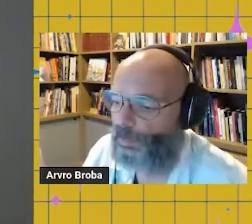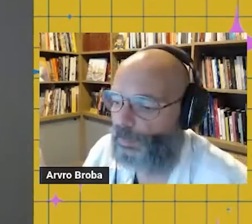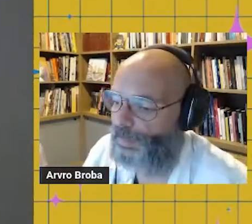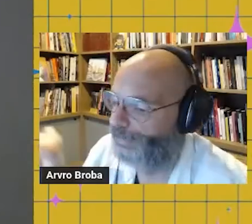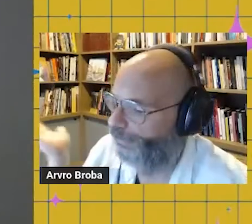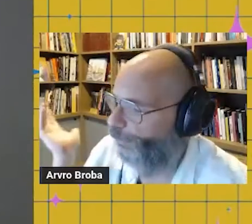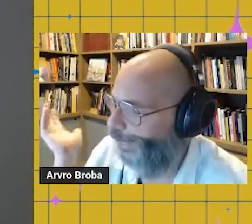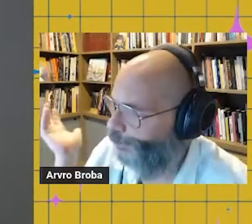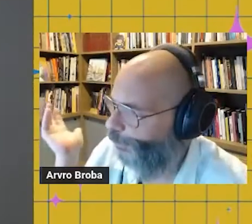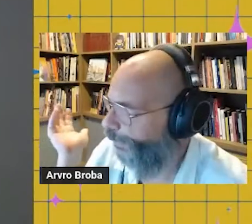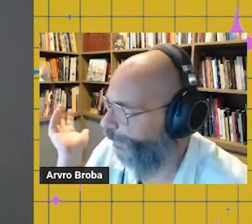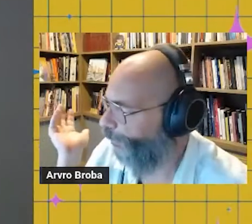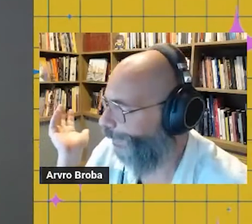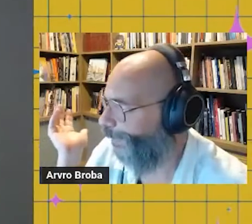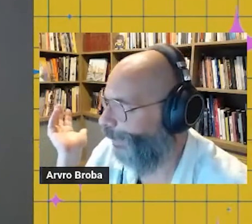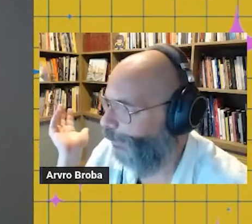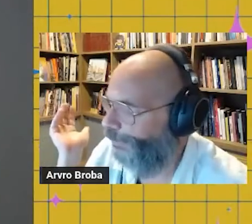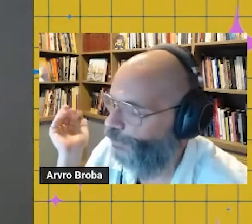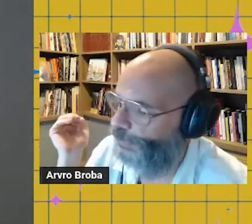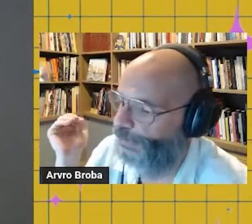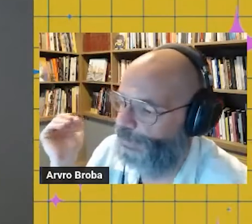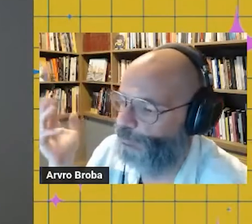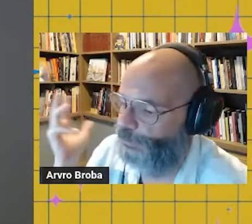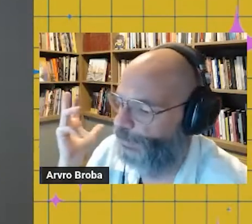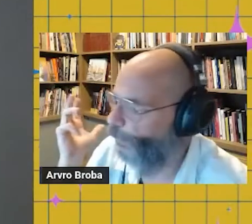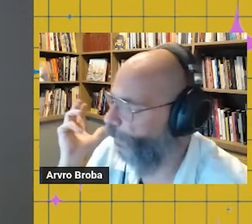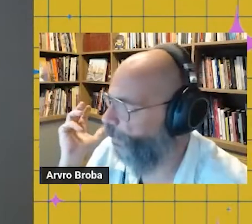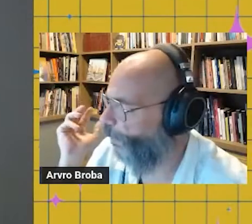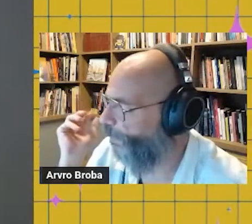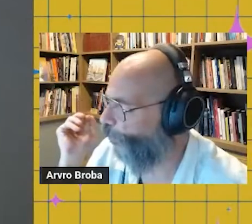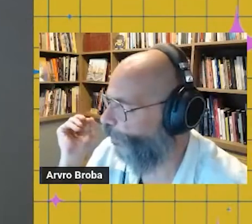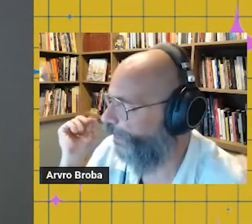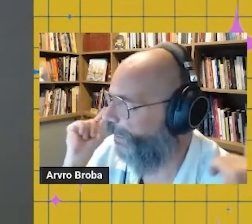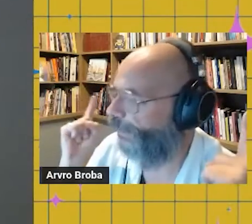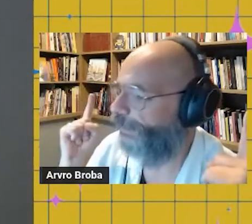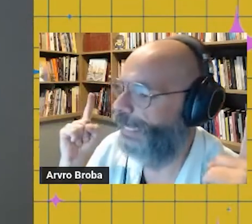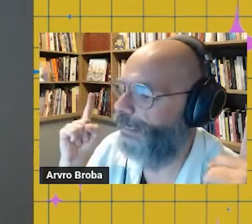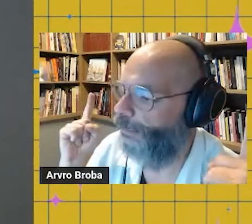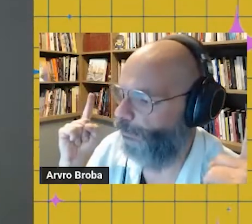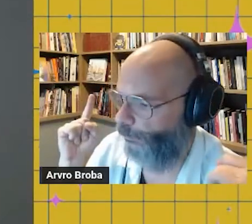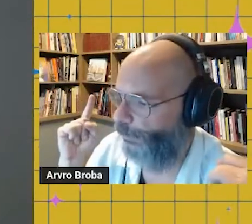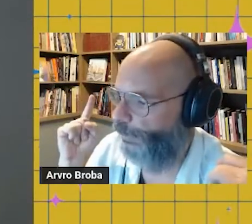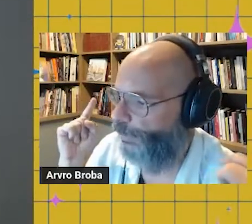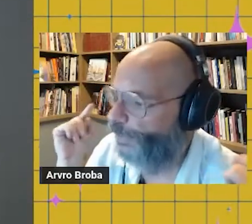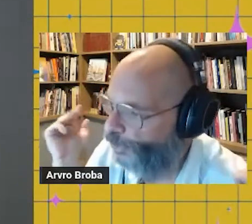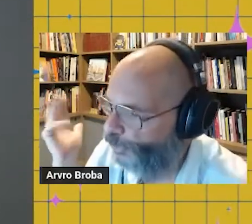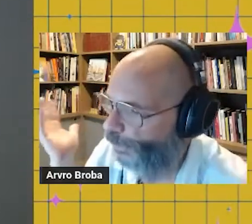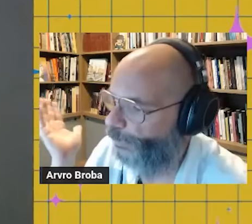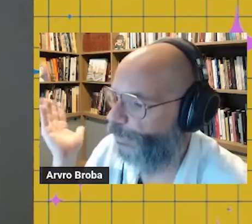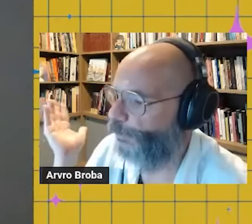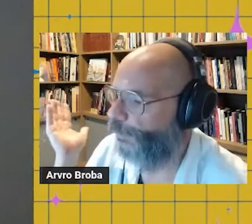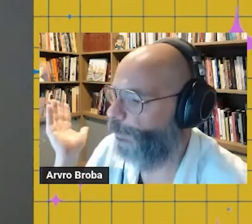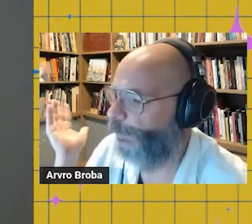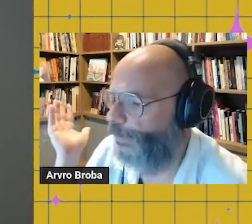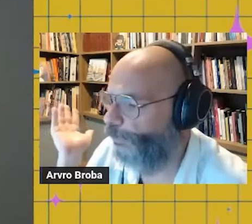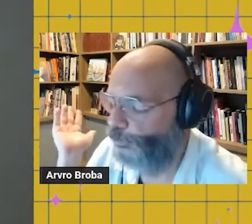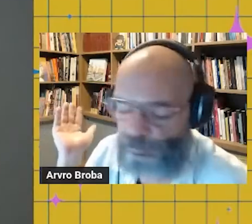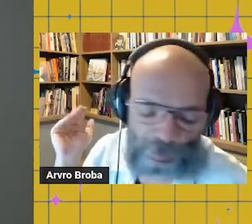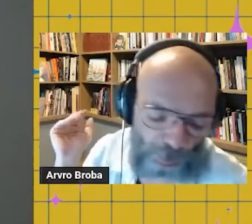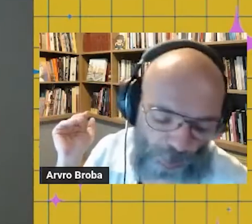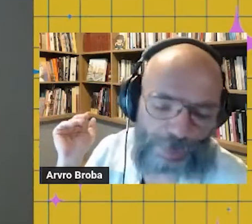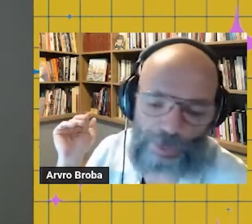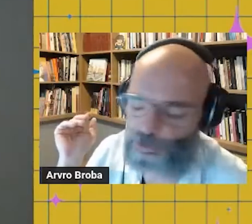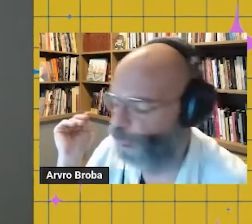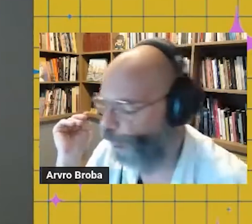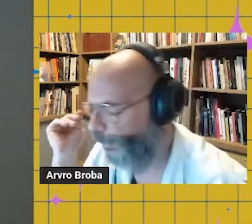o Max eu acho que essa direita maluca identificaria você eu como pessoas da esquerdalha e a gente tá olhando aqui para isso